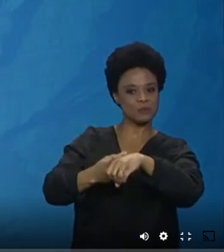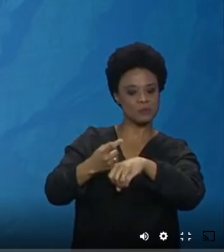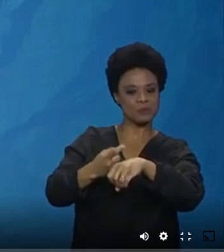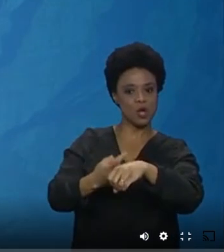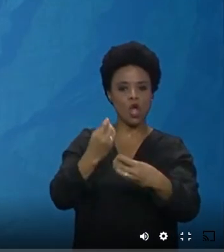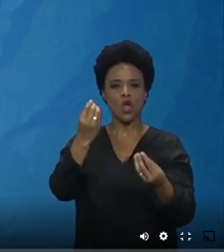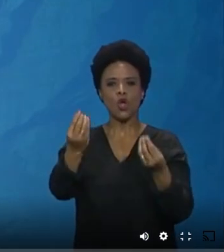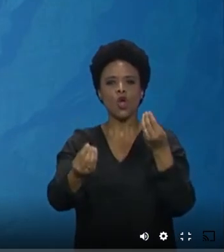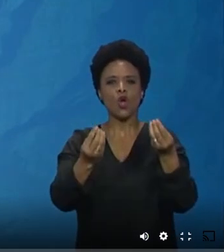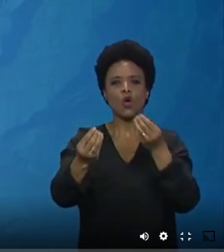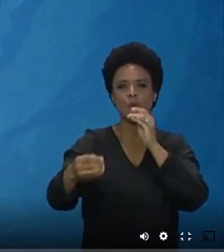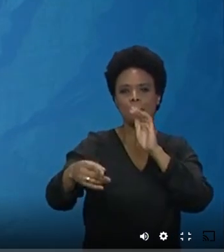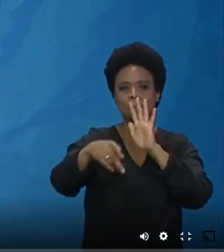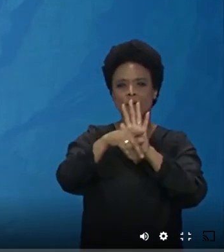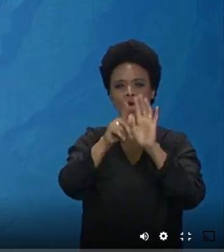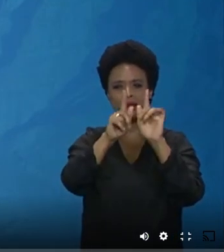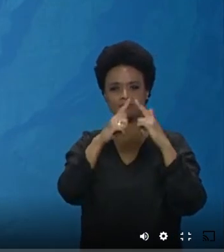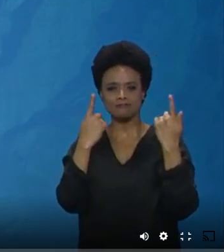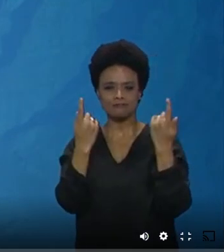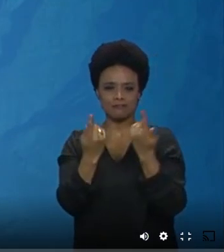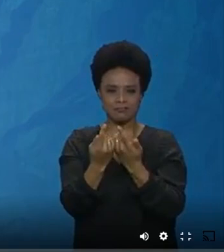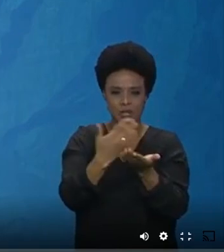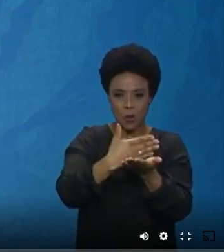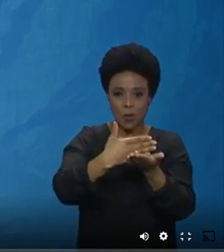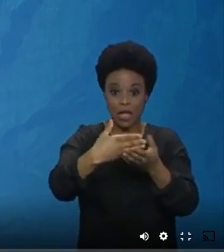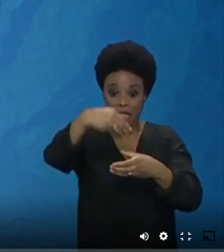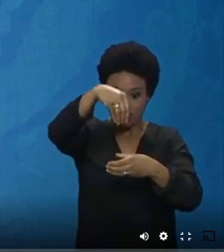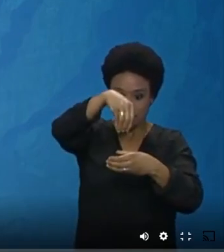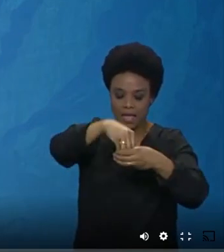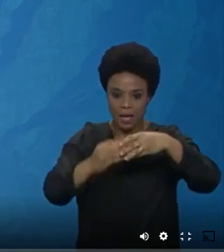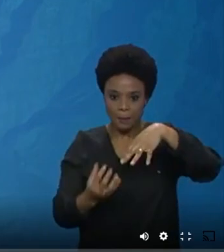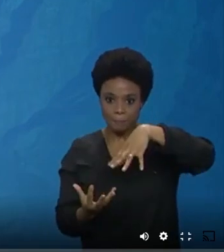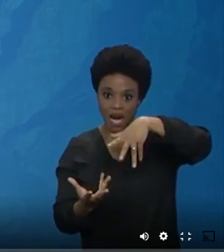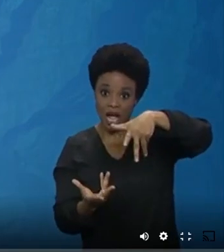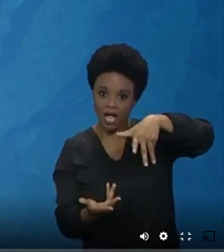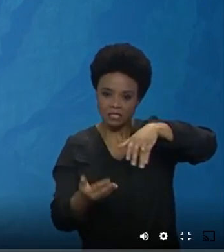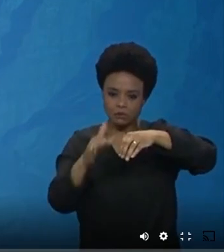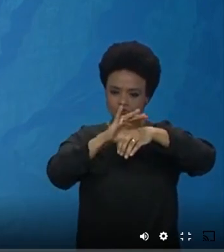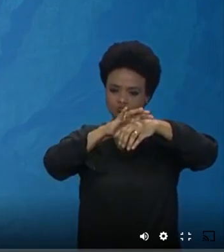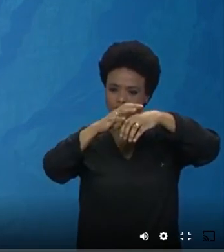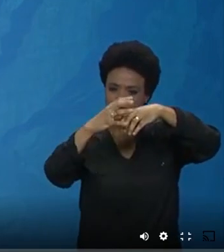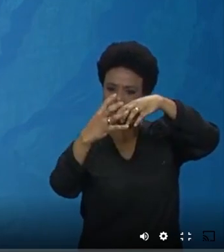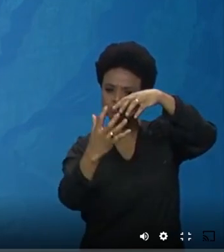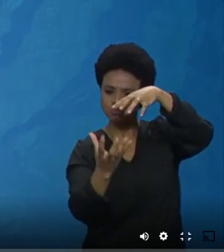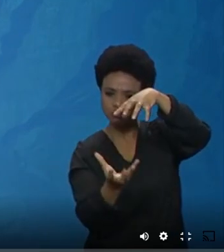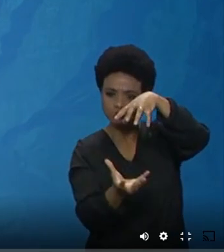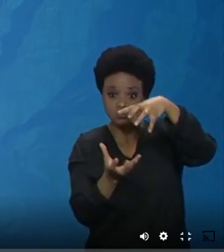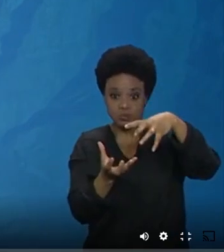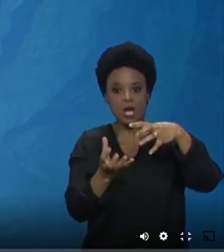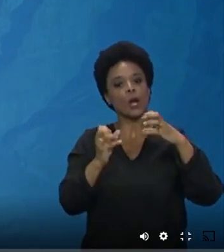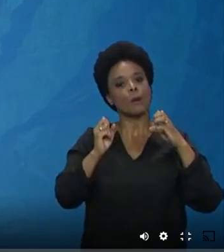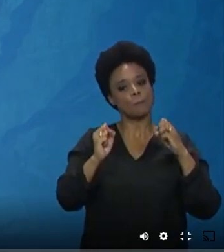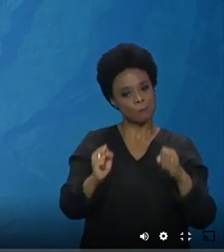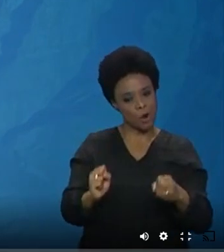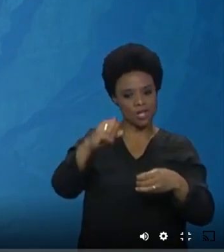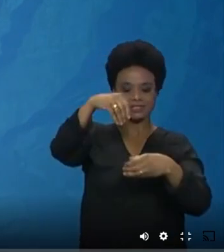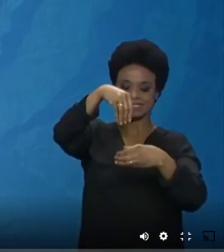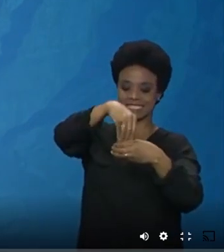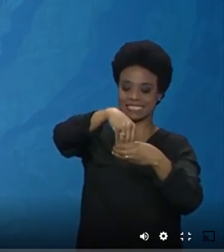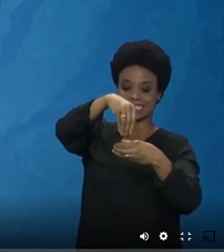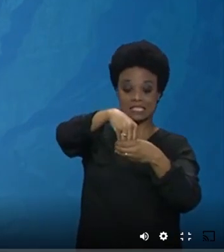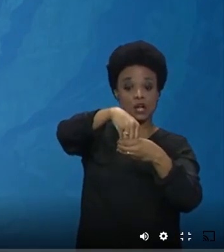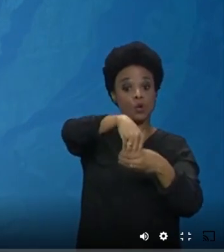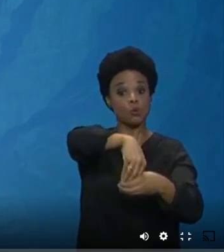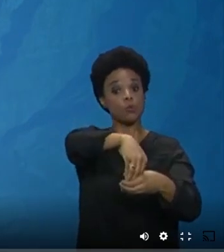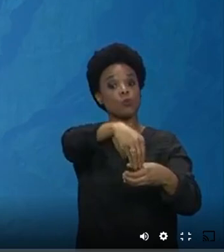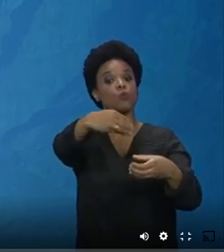tanto no interior quanto na superfície do planeta, essa dinâmica pode ser categorizada como interna, ou endógena, e